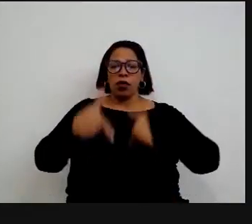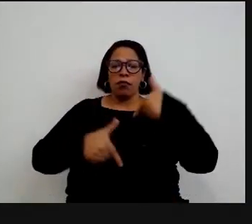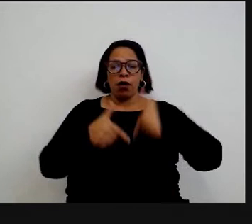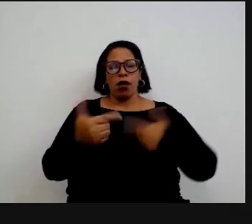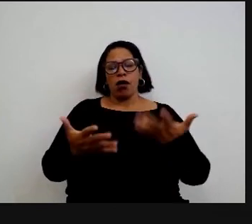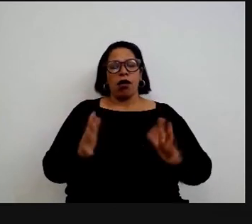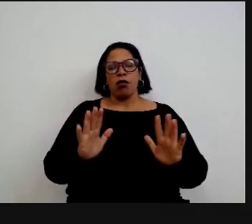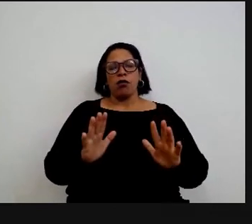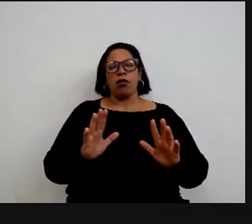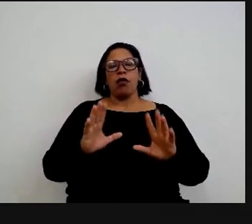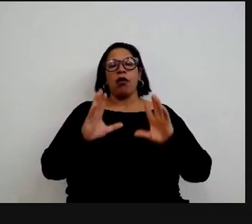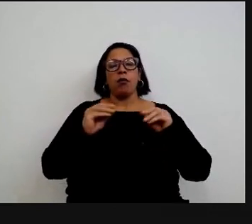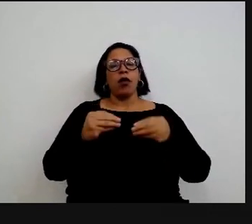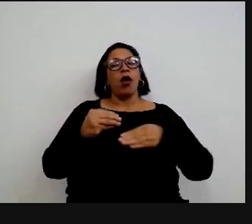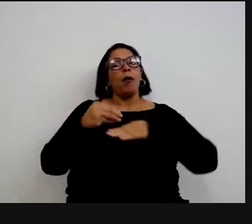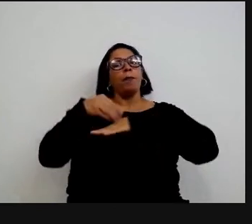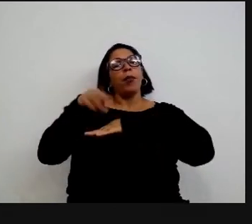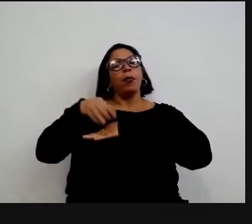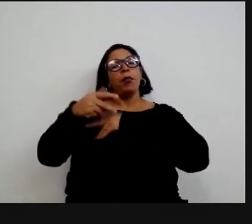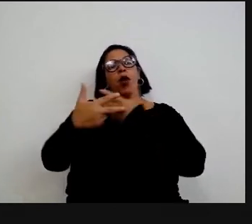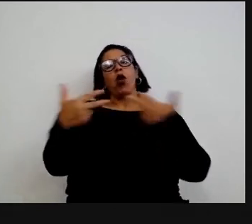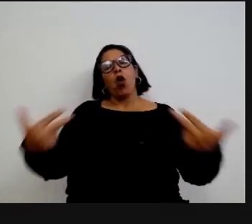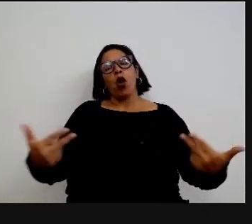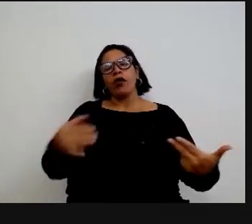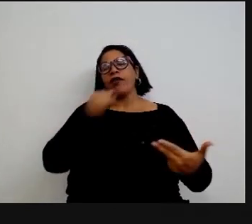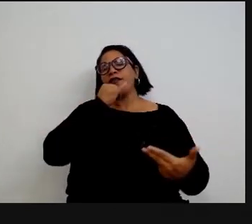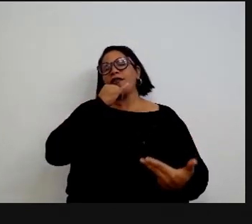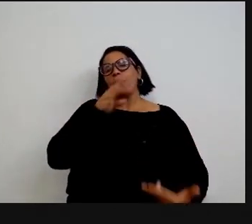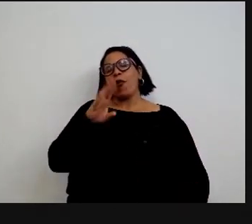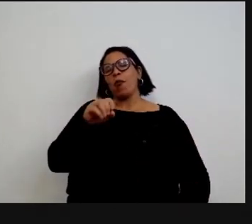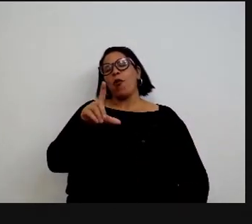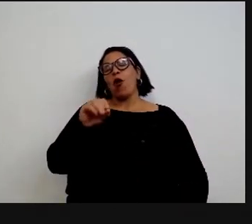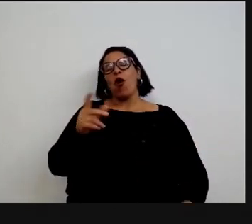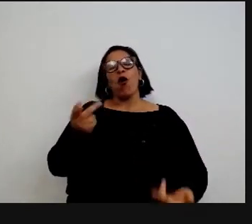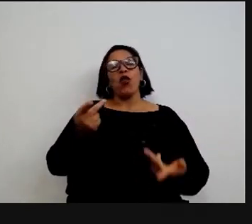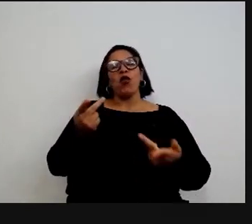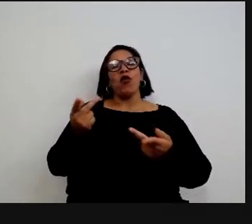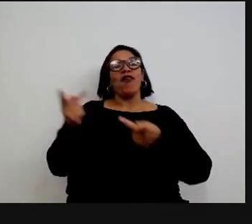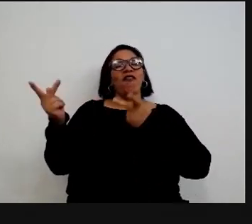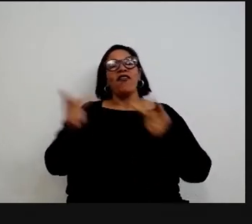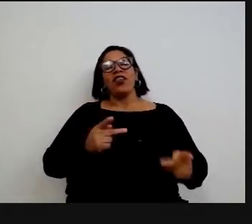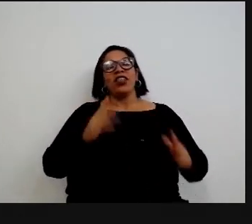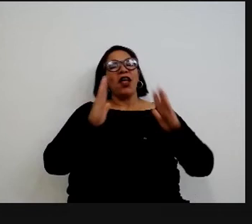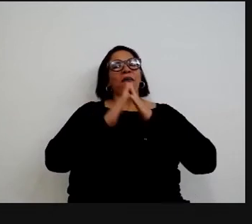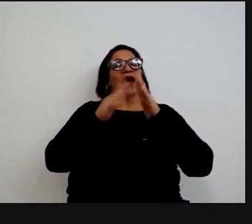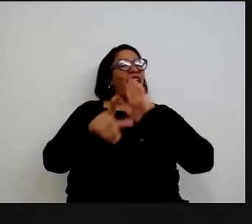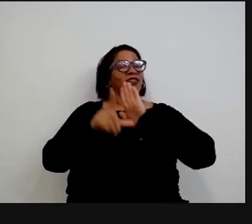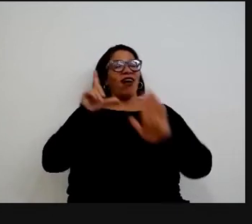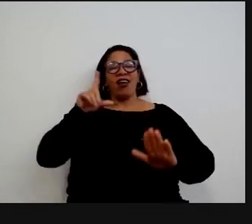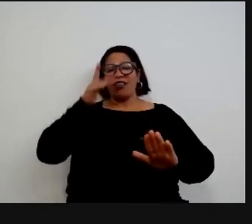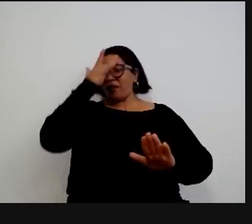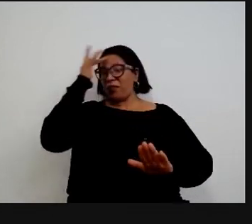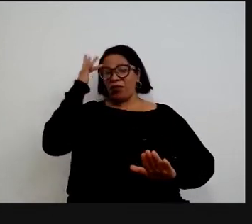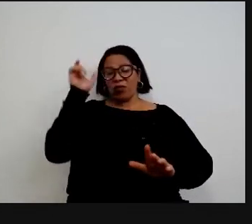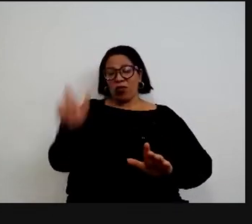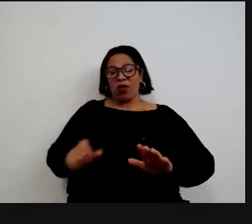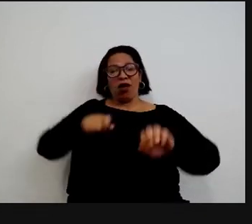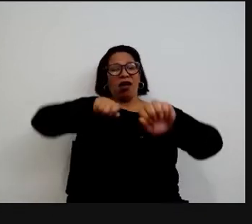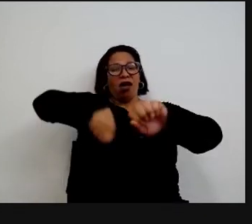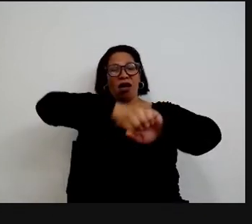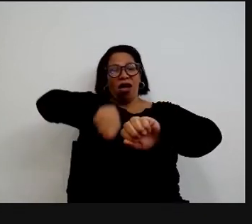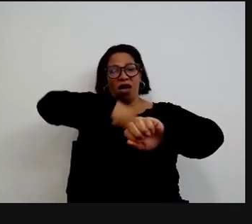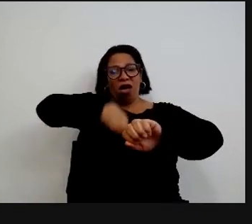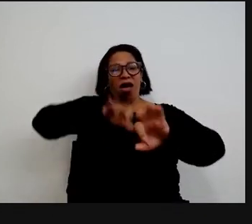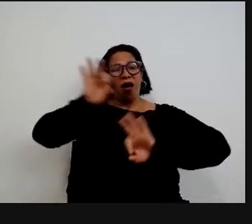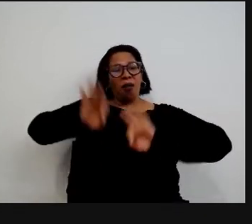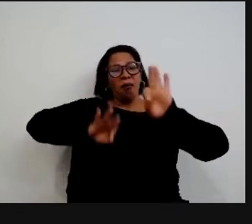Qualquer produto que nós vamos entregar, até seja um bolo em casa para a visita que vai chegar, aquilo tem trabalho, né? Eu acho que é isso que nós